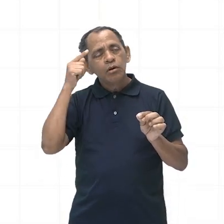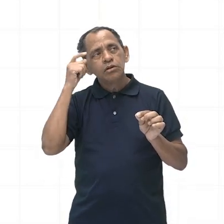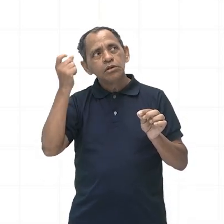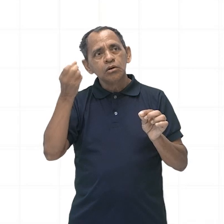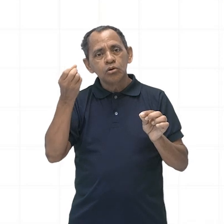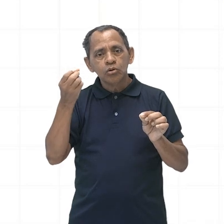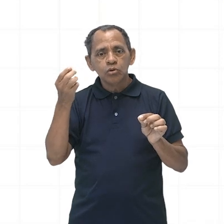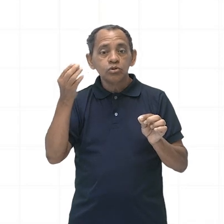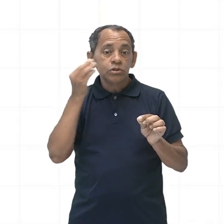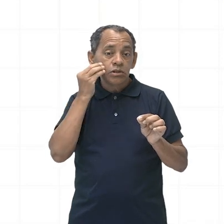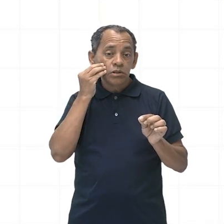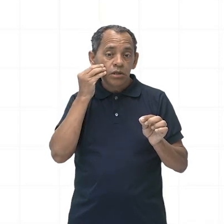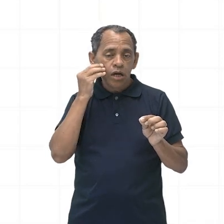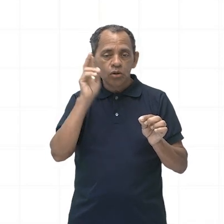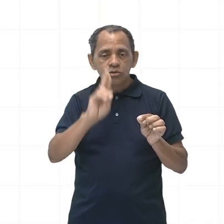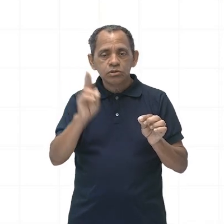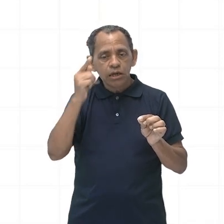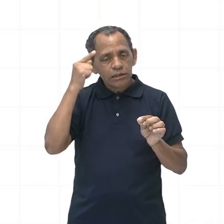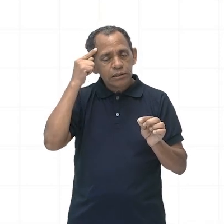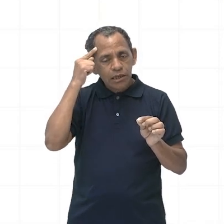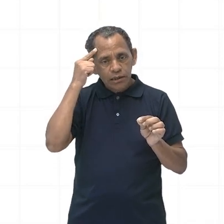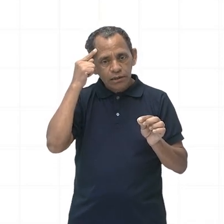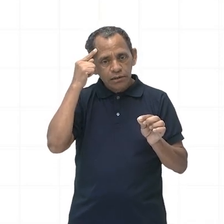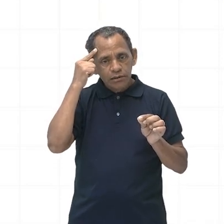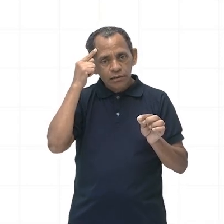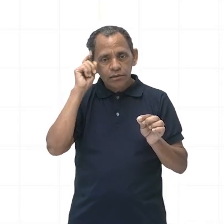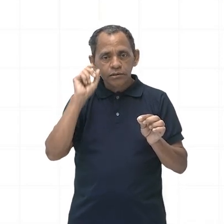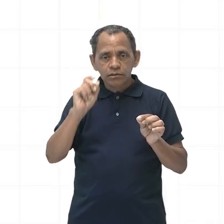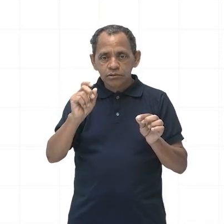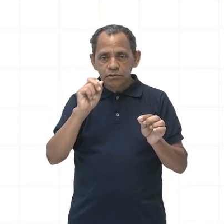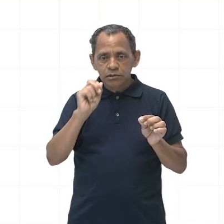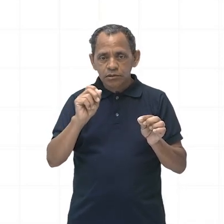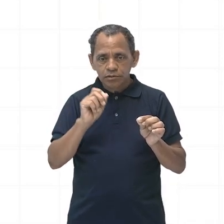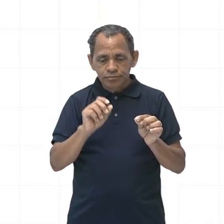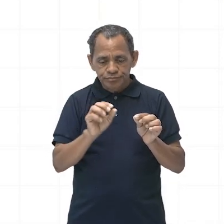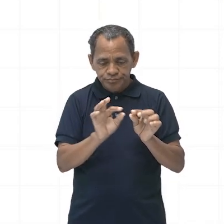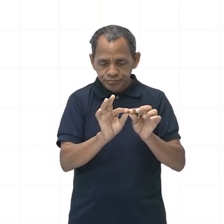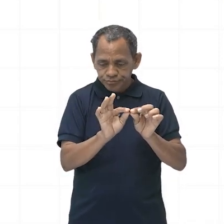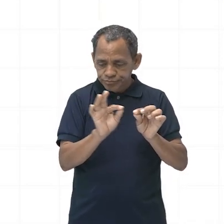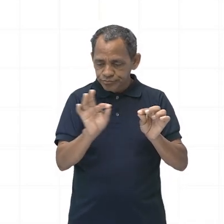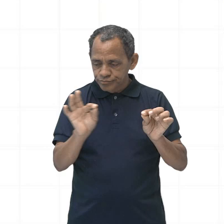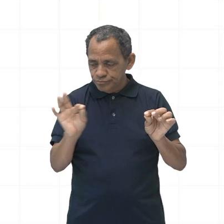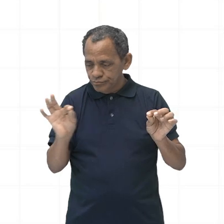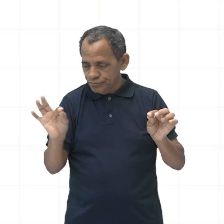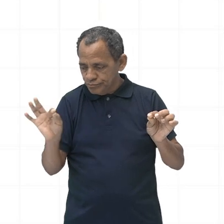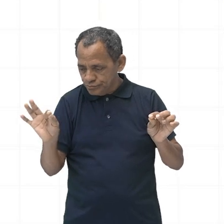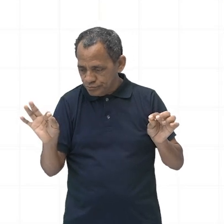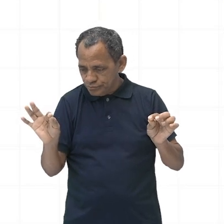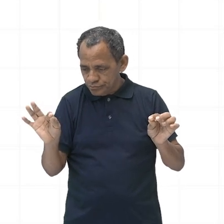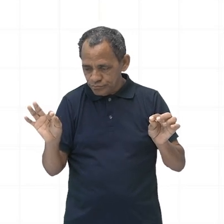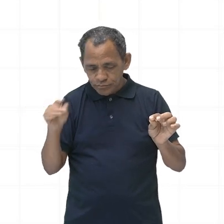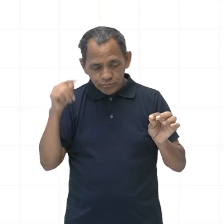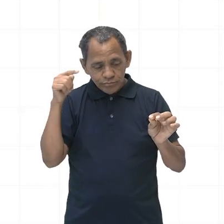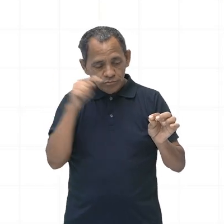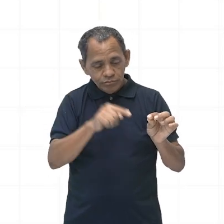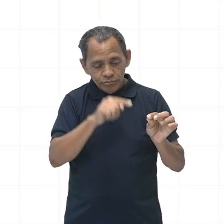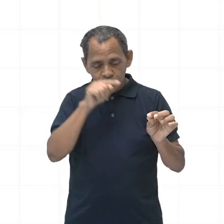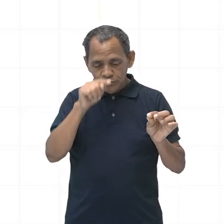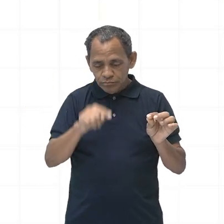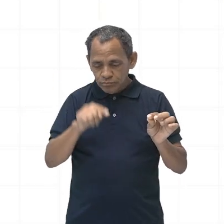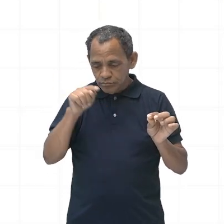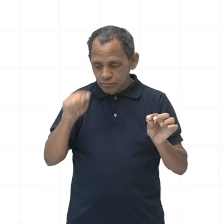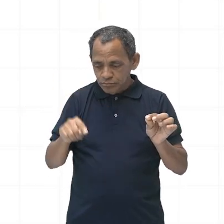Vamos tentar usar a ideia, vamos usar a ideia dos números da reta